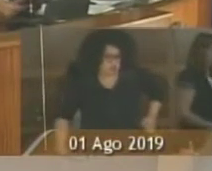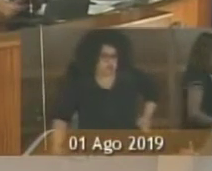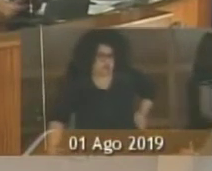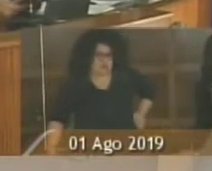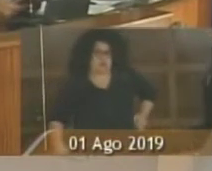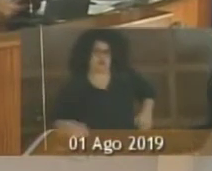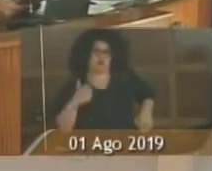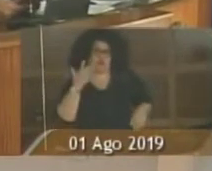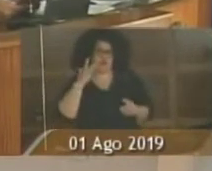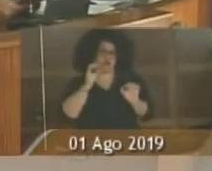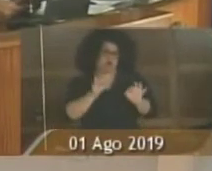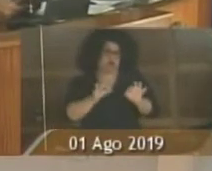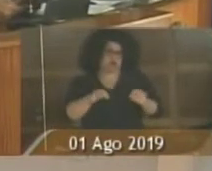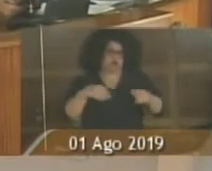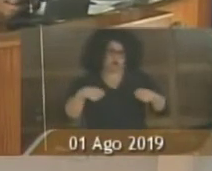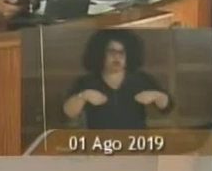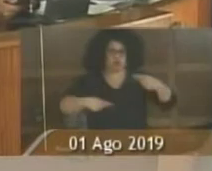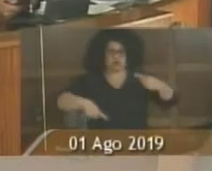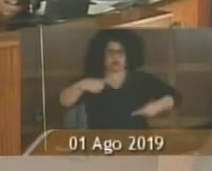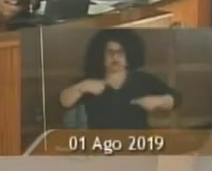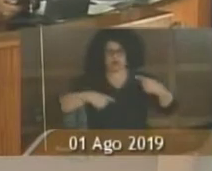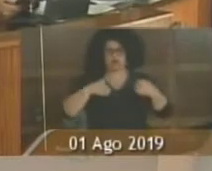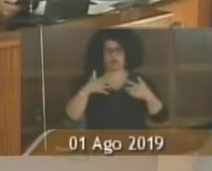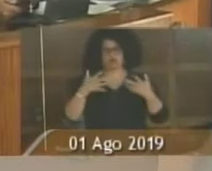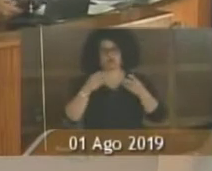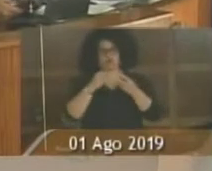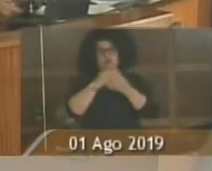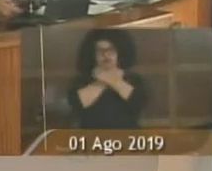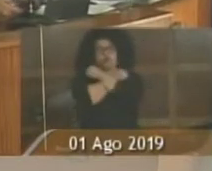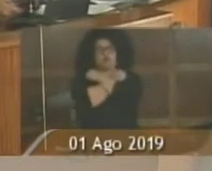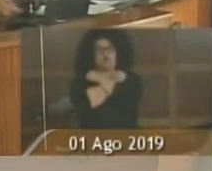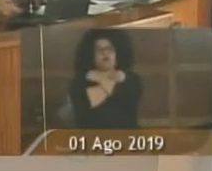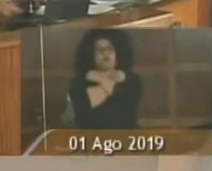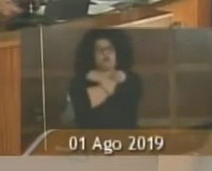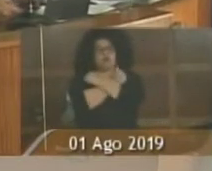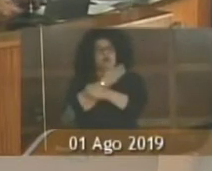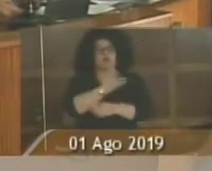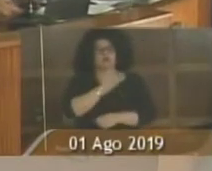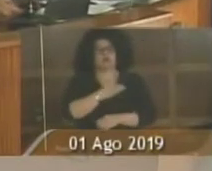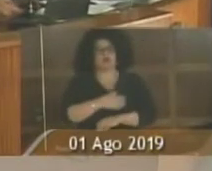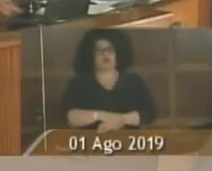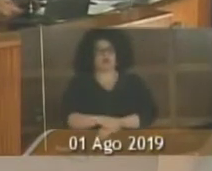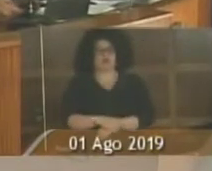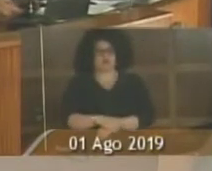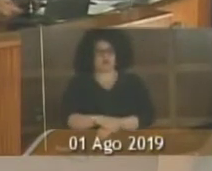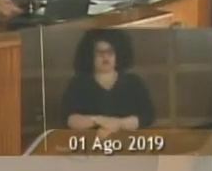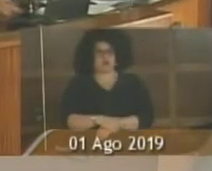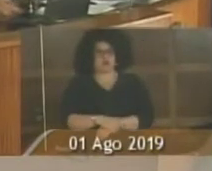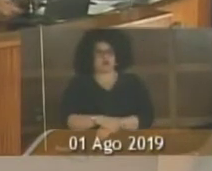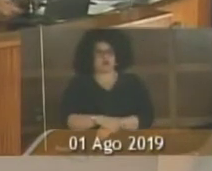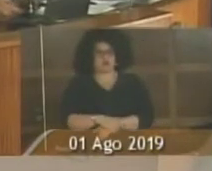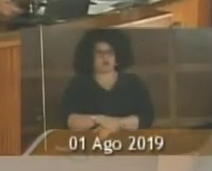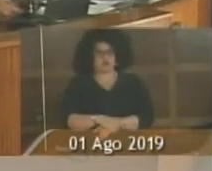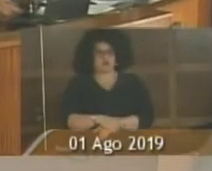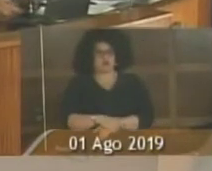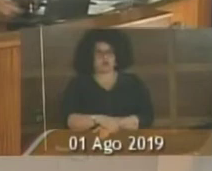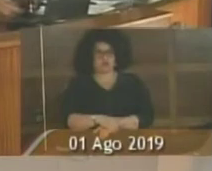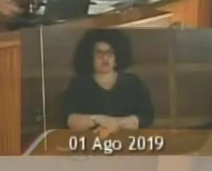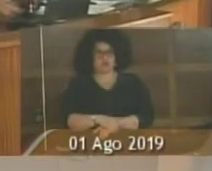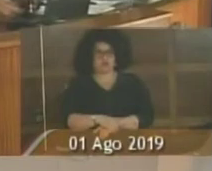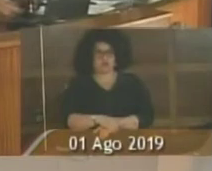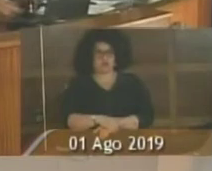mesmo, a gente tem que discutir. Eu gostaria de mandar um abraço para o meu grande amigo pastor Leonardo, que está aqui, para o El Neves, e para o meu prefeito Buiú, que está lá